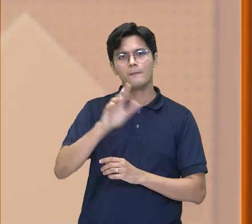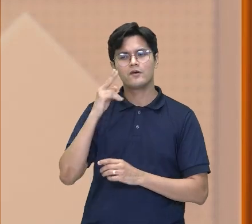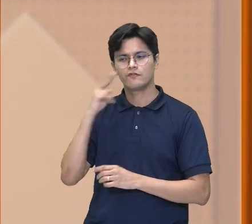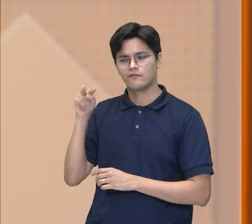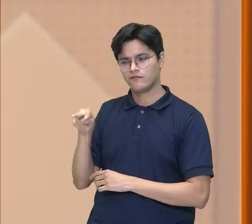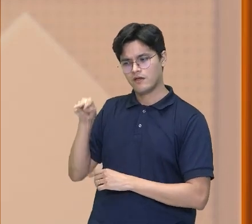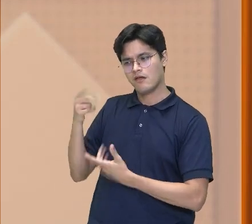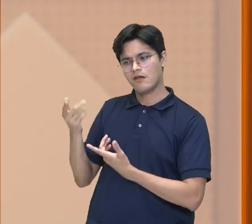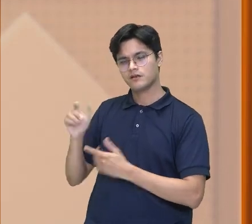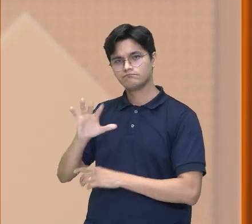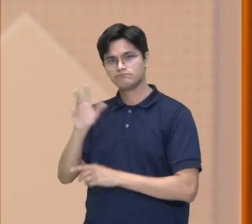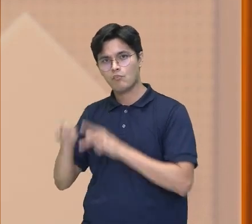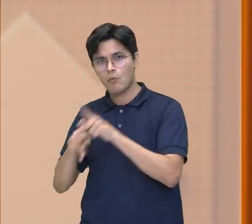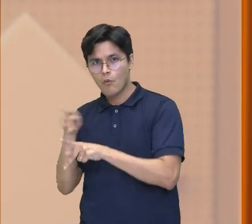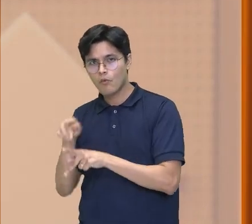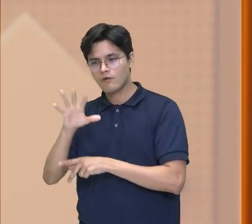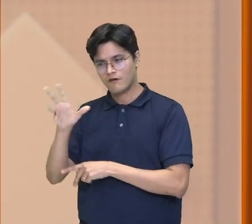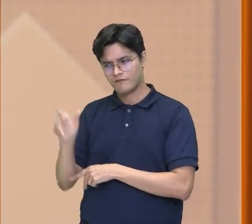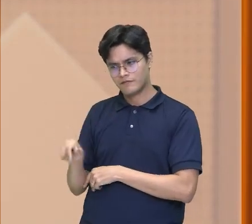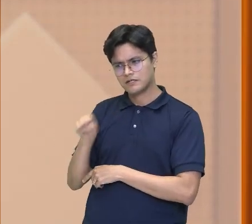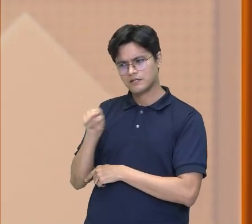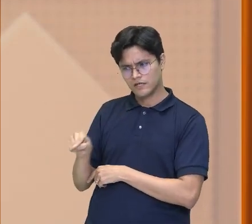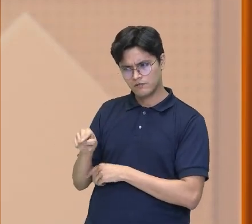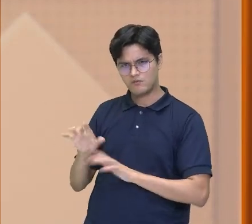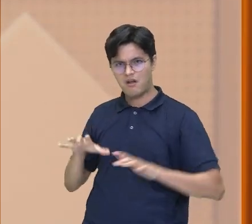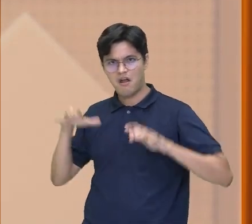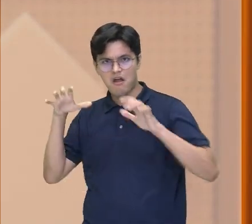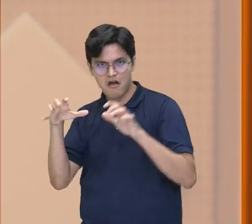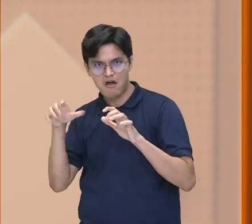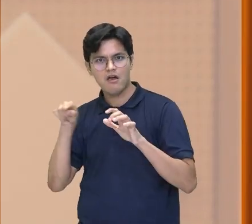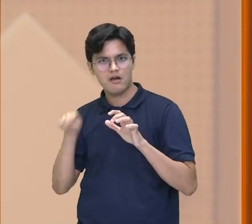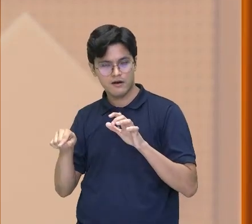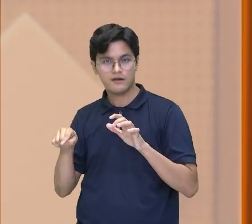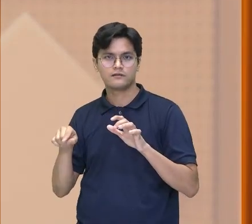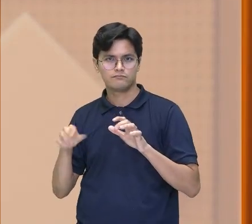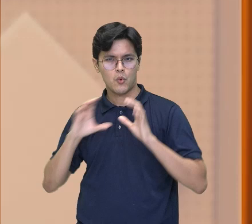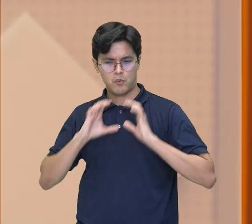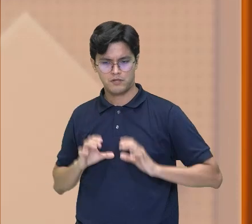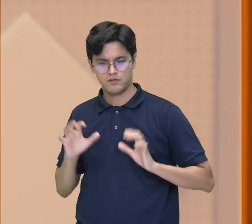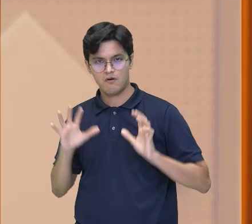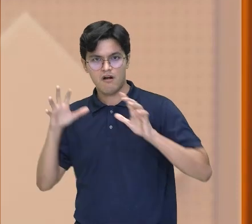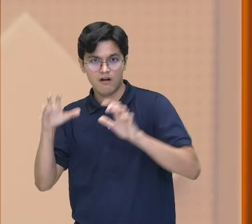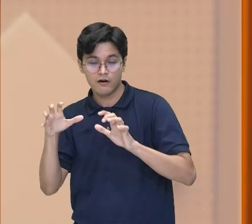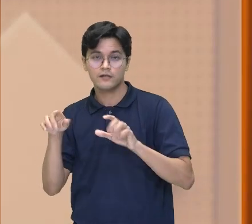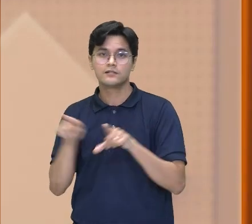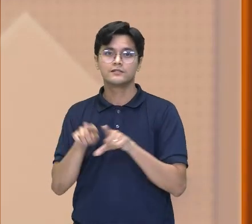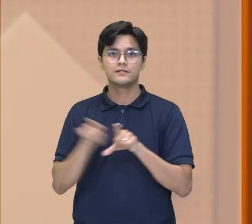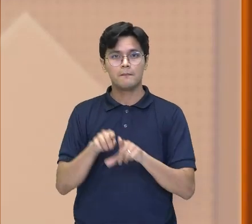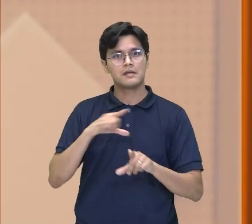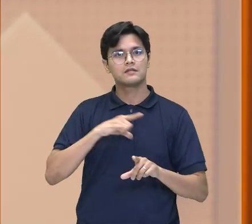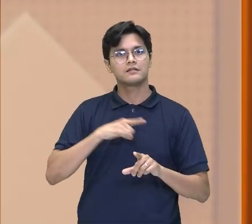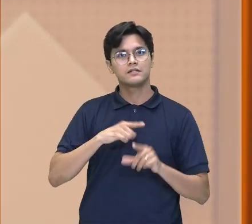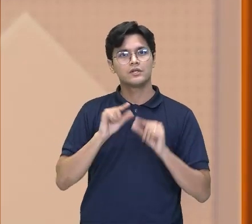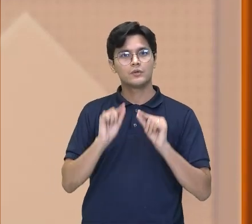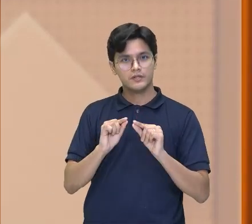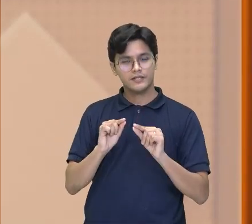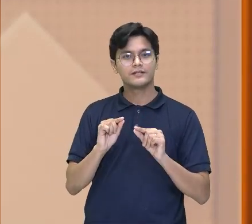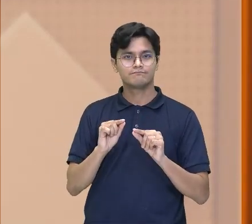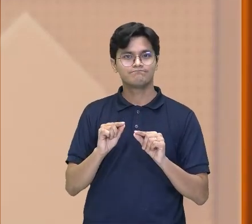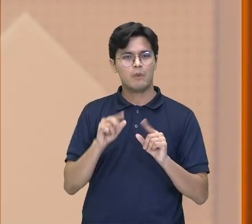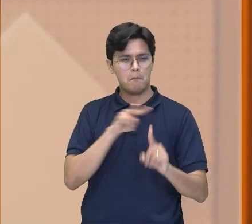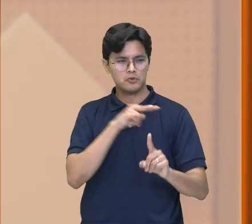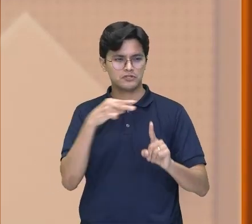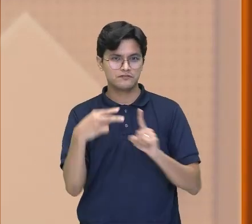para desumanizar os africanos para que eles fossem escravizados. Então, observem que todas